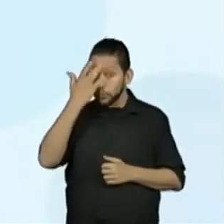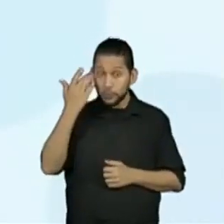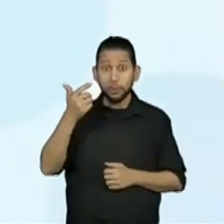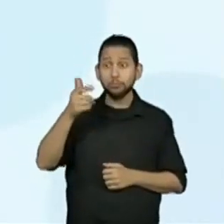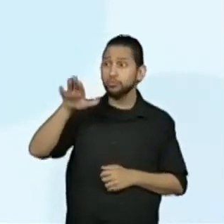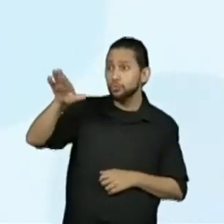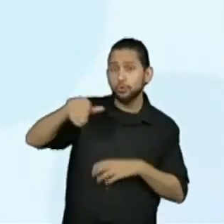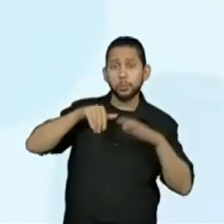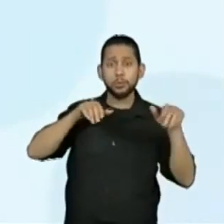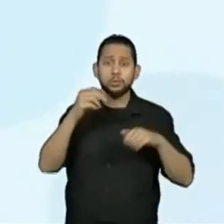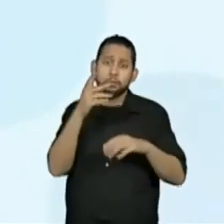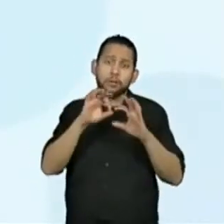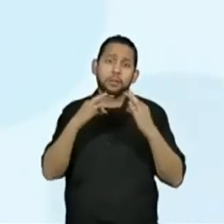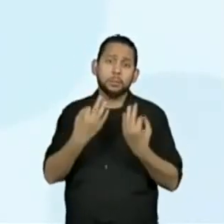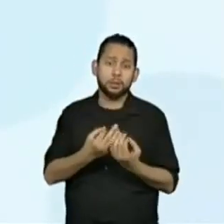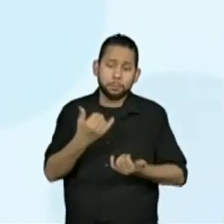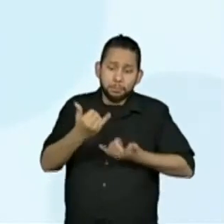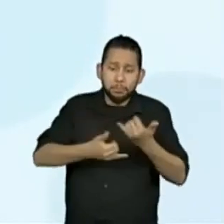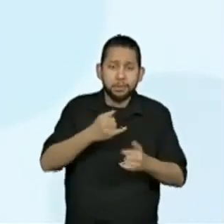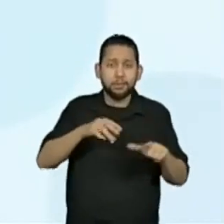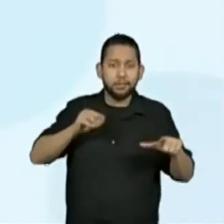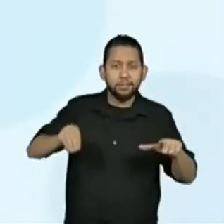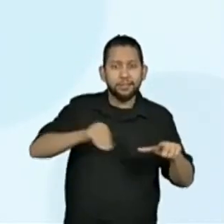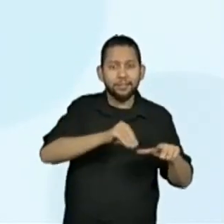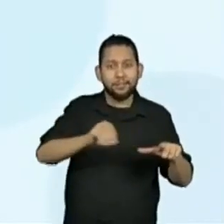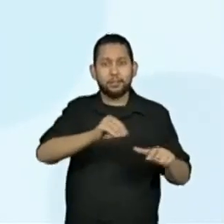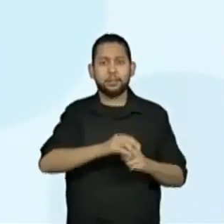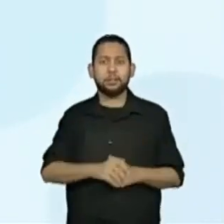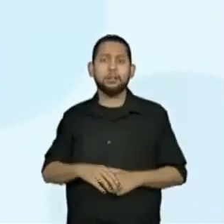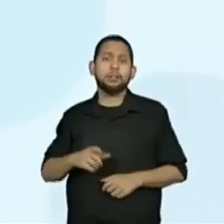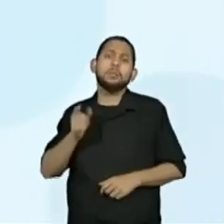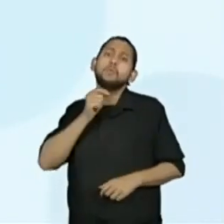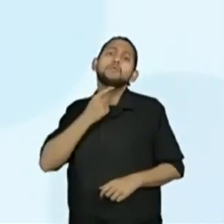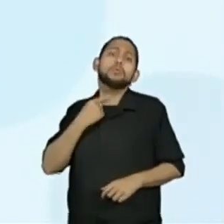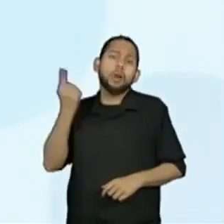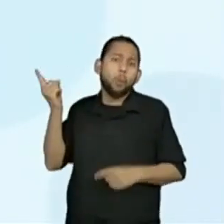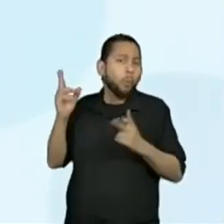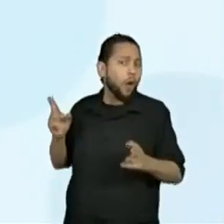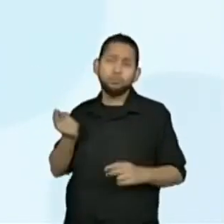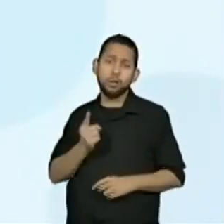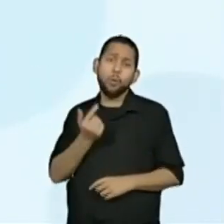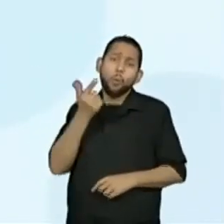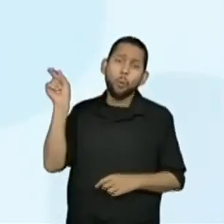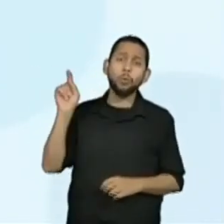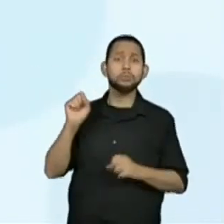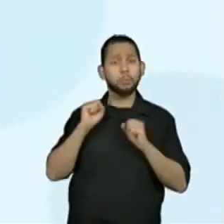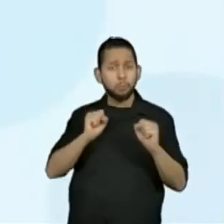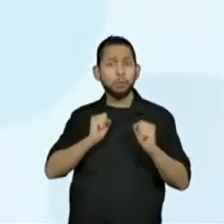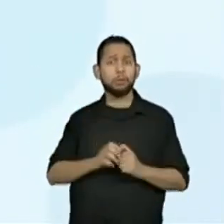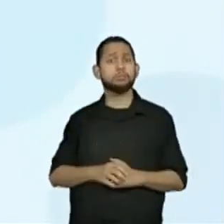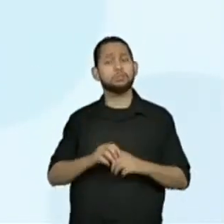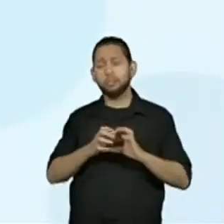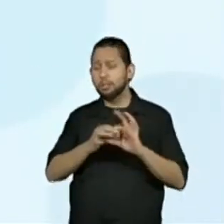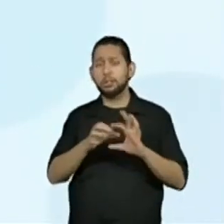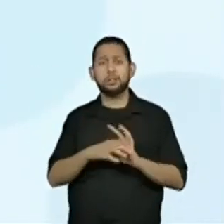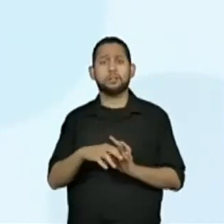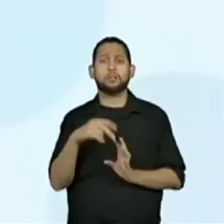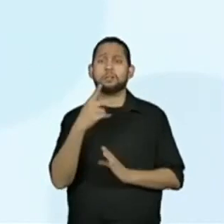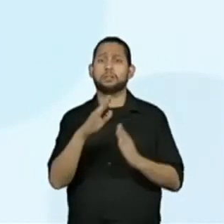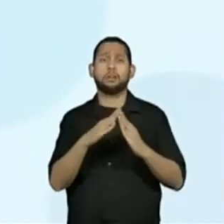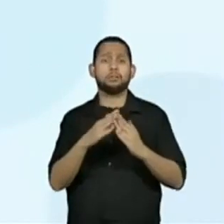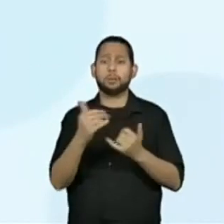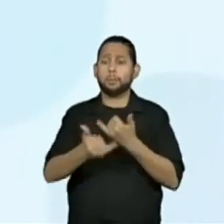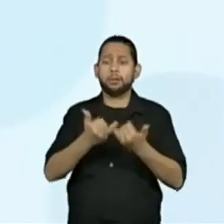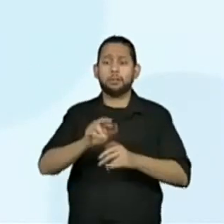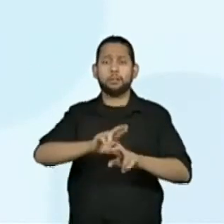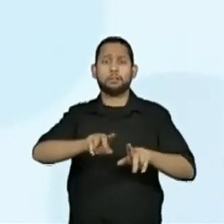pessoas jogando um jogo de tabuleiro. Pro, não quero fazer esse, mas eu tenho um jogo em casa. Tá bom, tá valendo, não tem problema. Então,